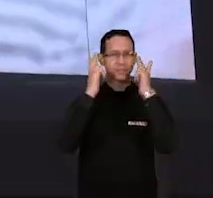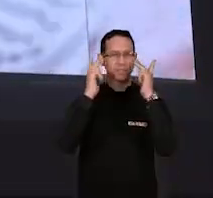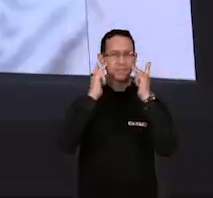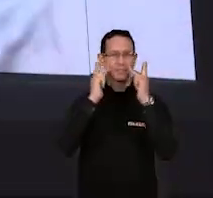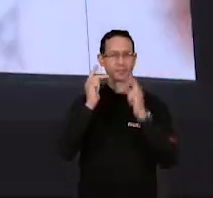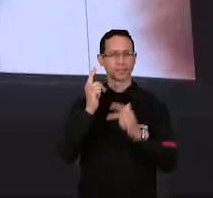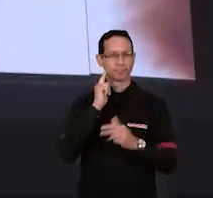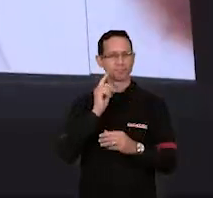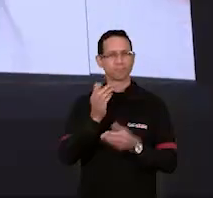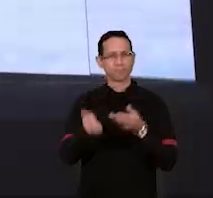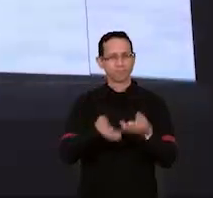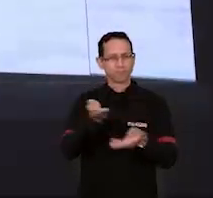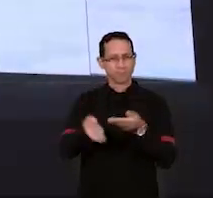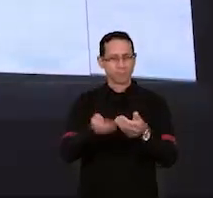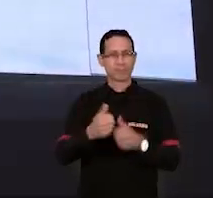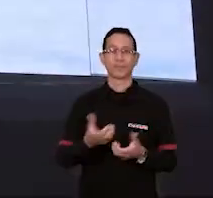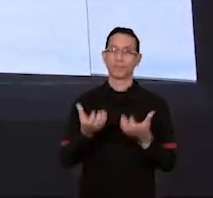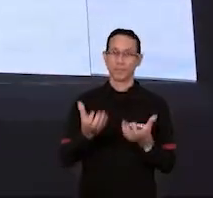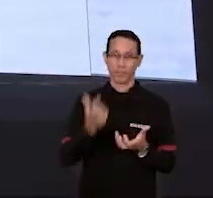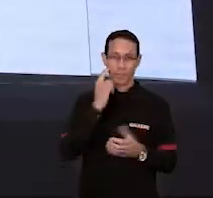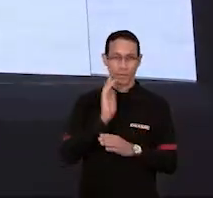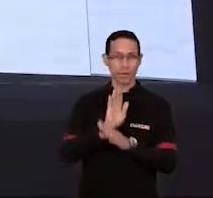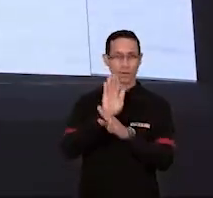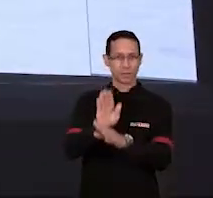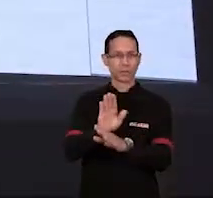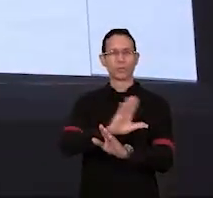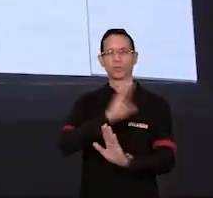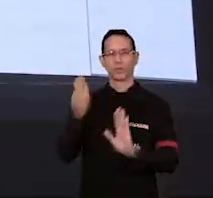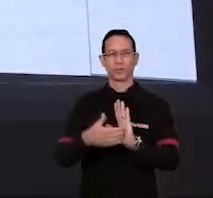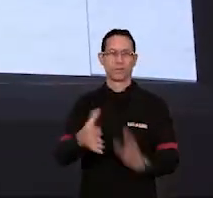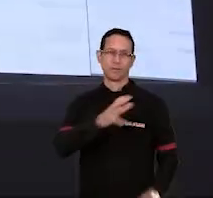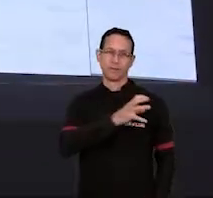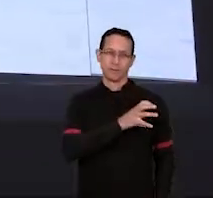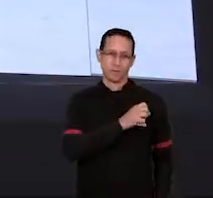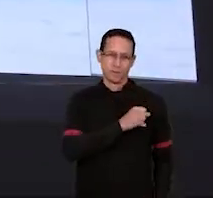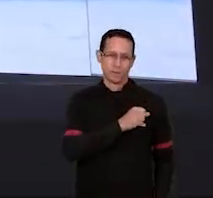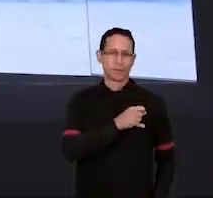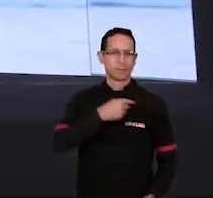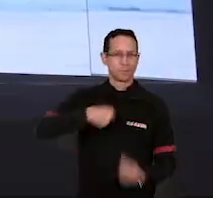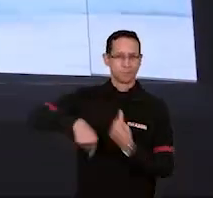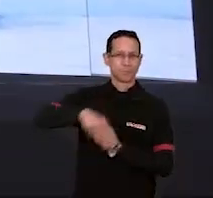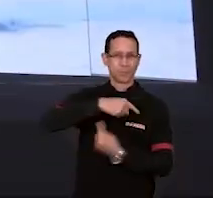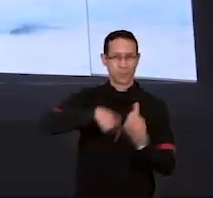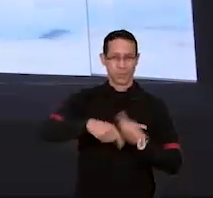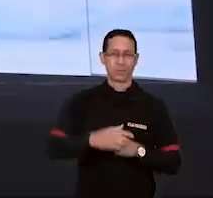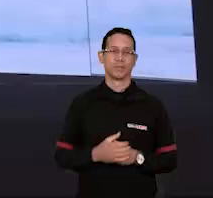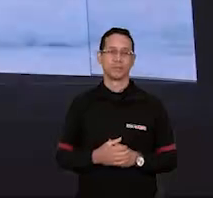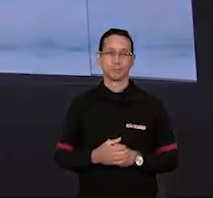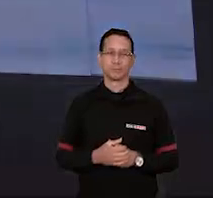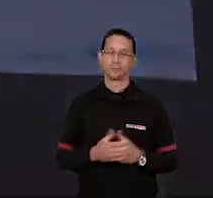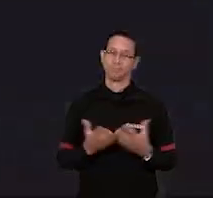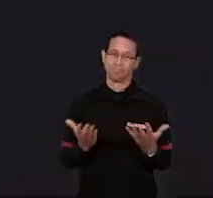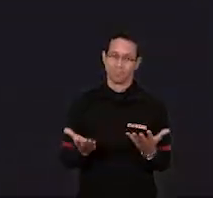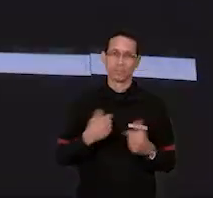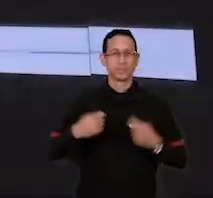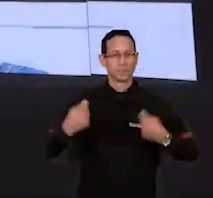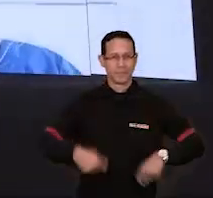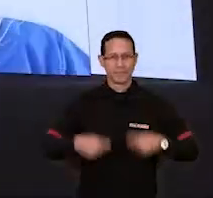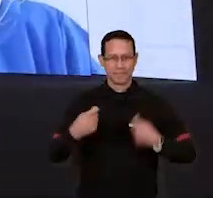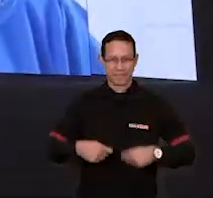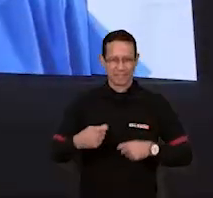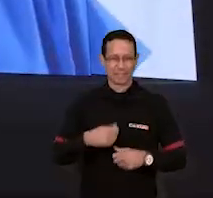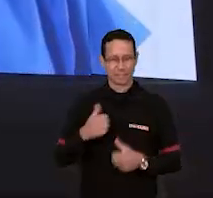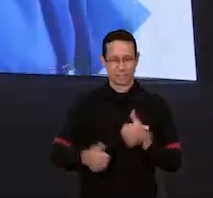um agrado, queremos retribuir a eles todo esse amor que têm por nós. Para isso, é imprescindível